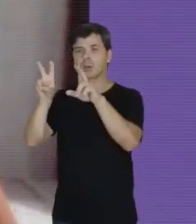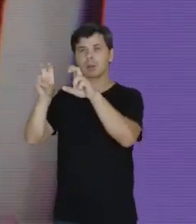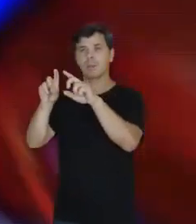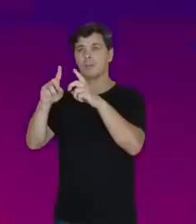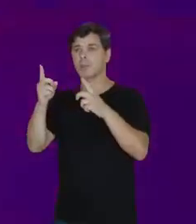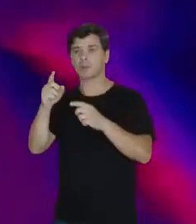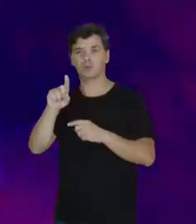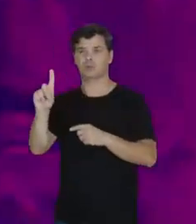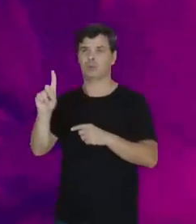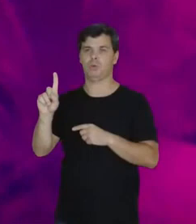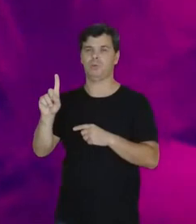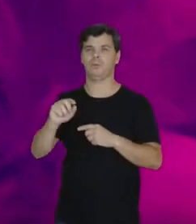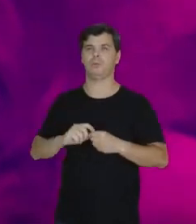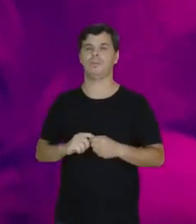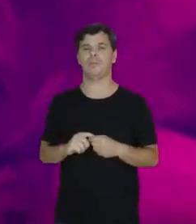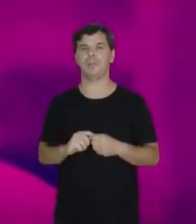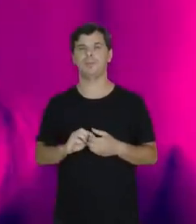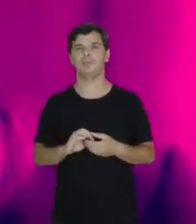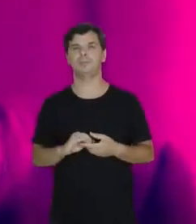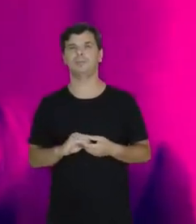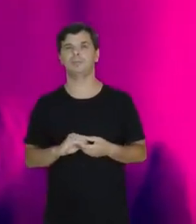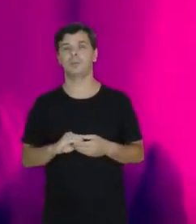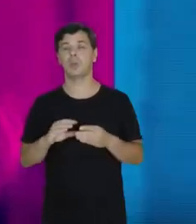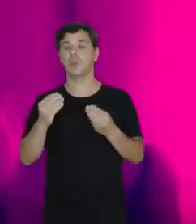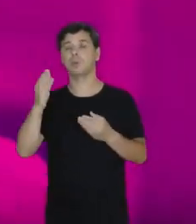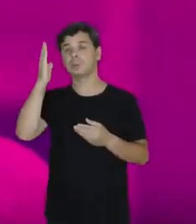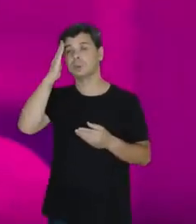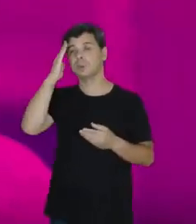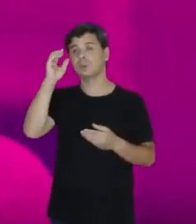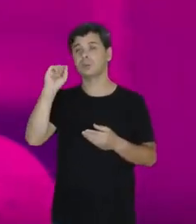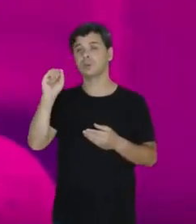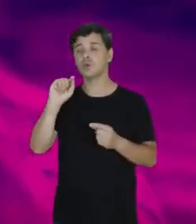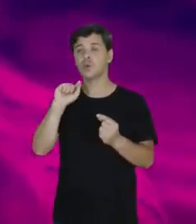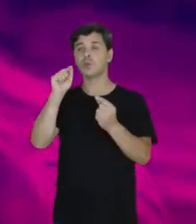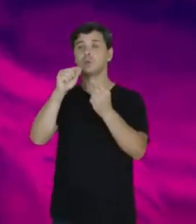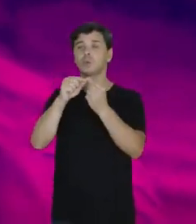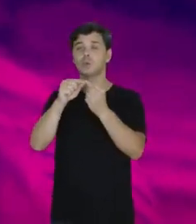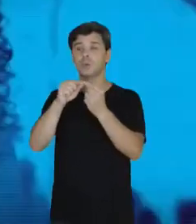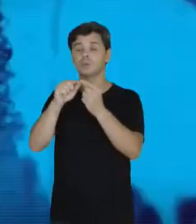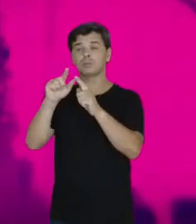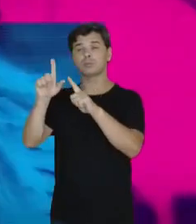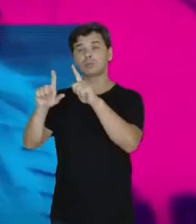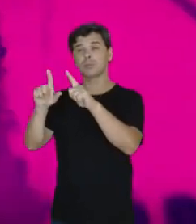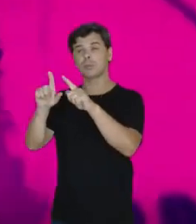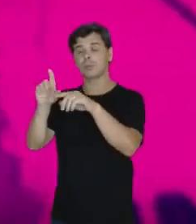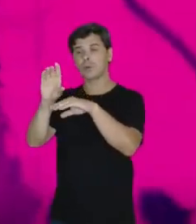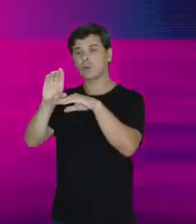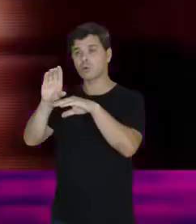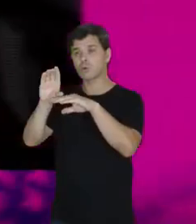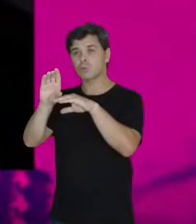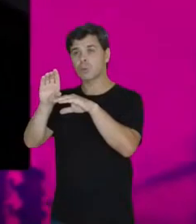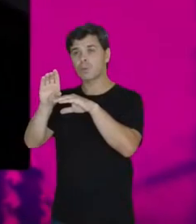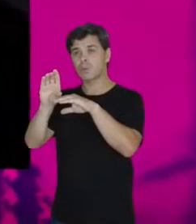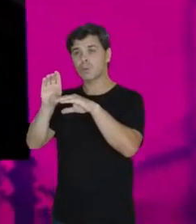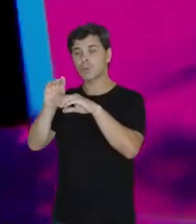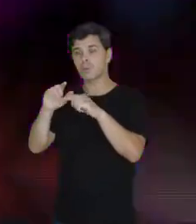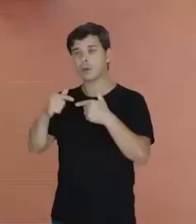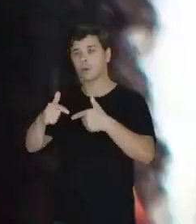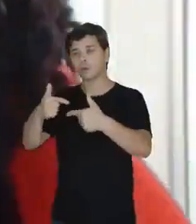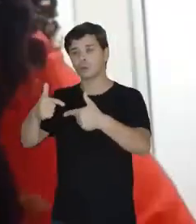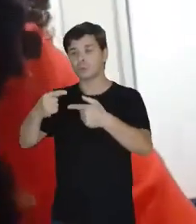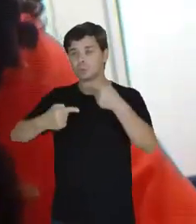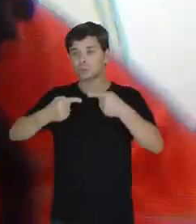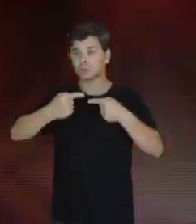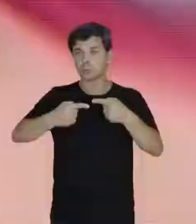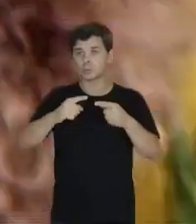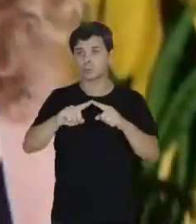Mas não é só isso. Como você já sabe, o objetivo do nosso programa é preparar e formar mulheres para a disputa